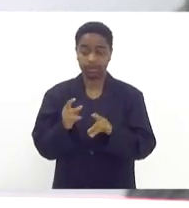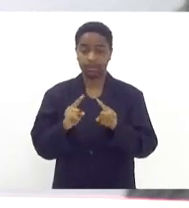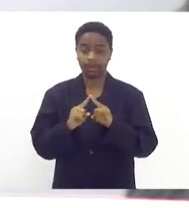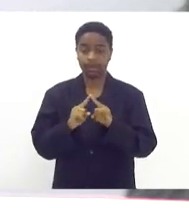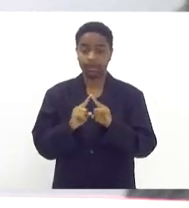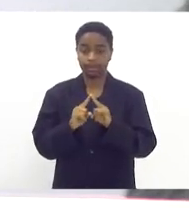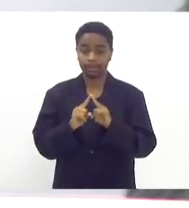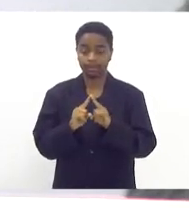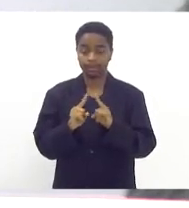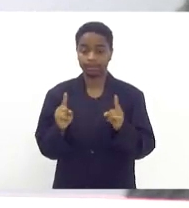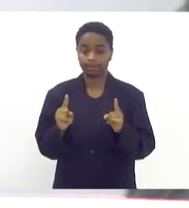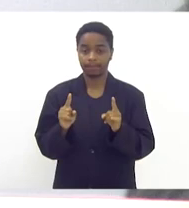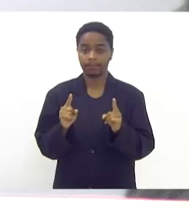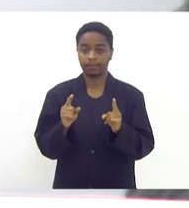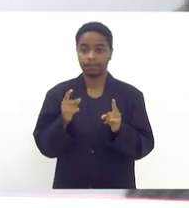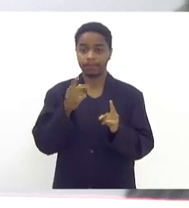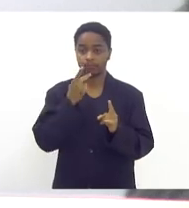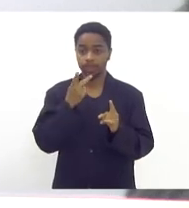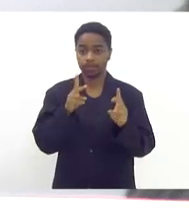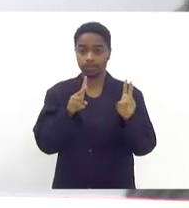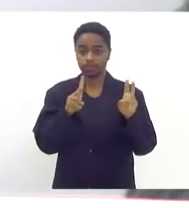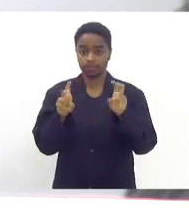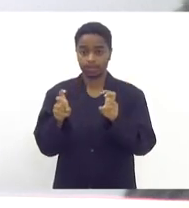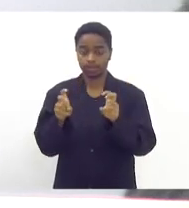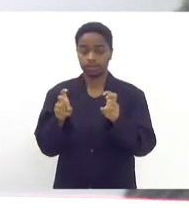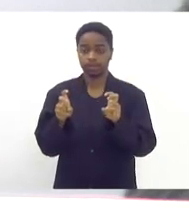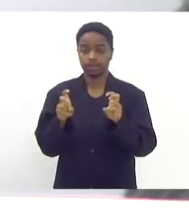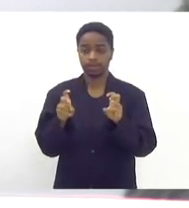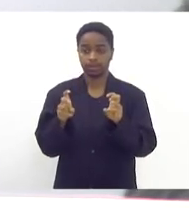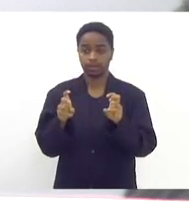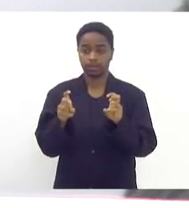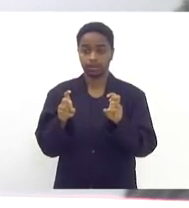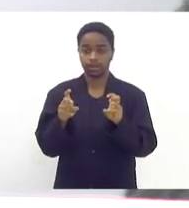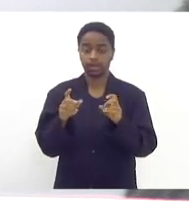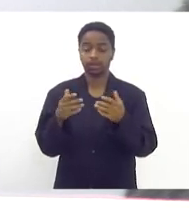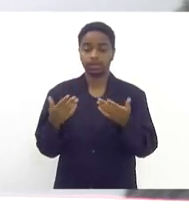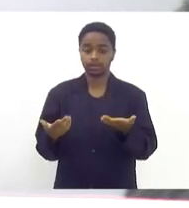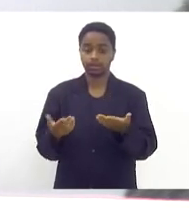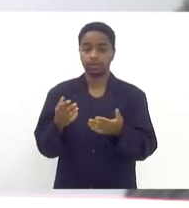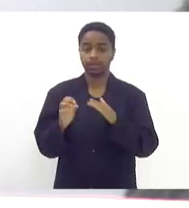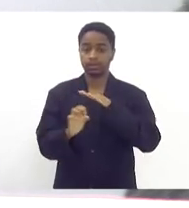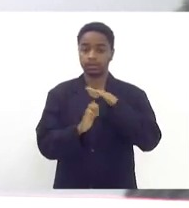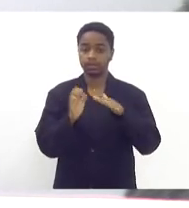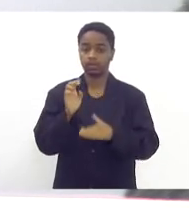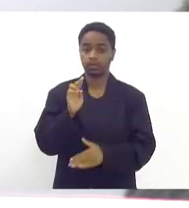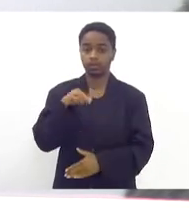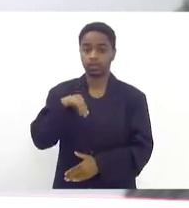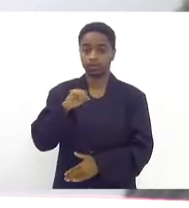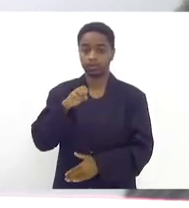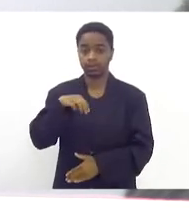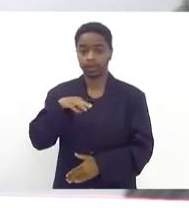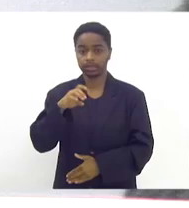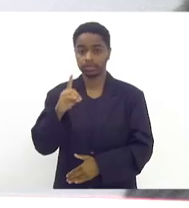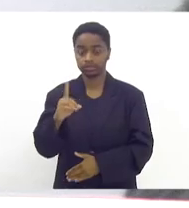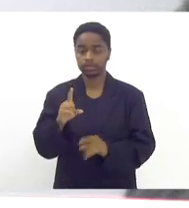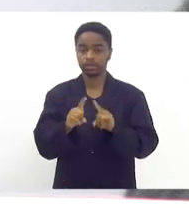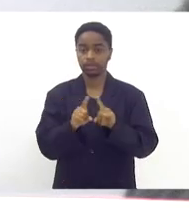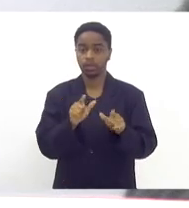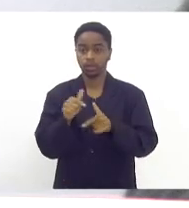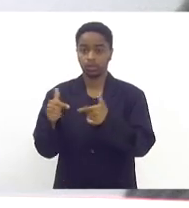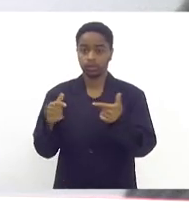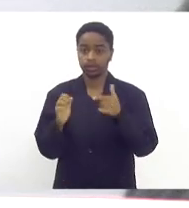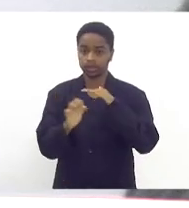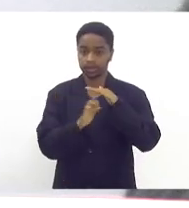ausência em se tratando do de tema cuja pertinência Estadual a Unimed Rio e as demais singulares etc etc estarão